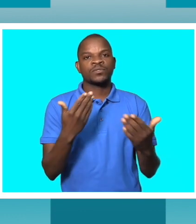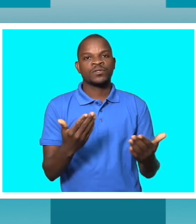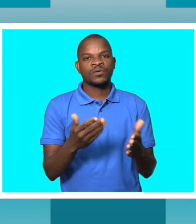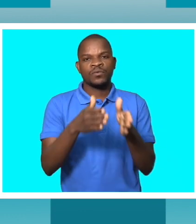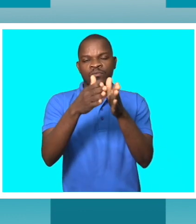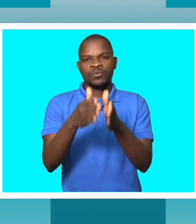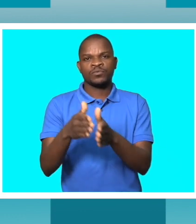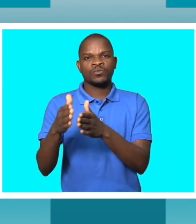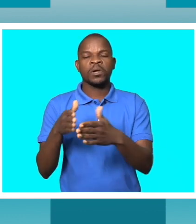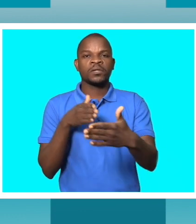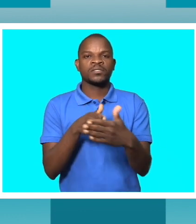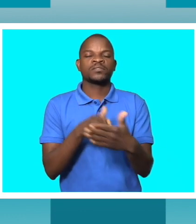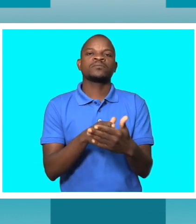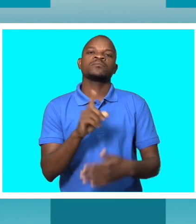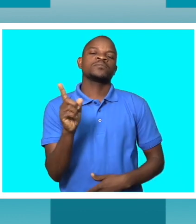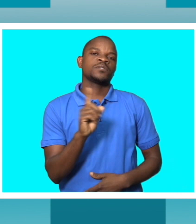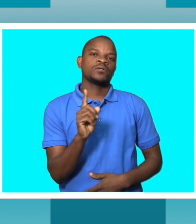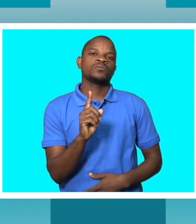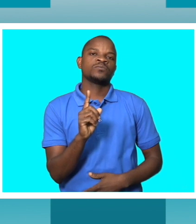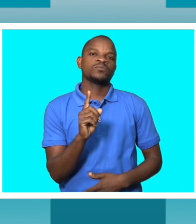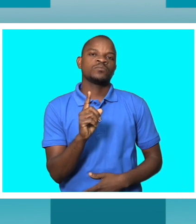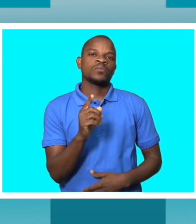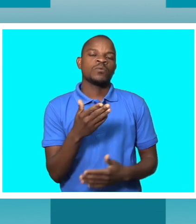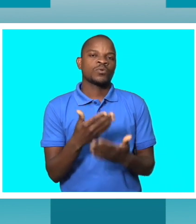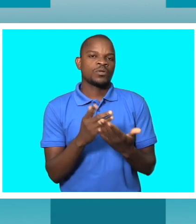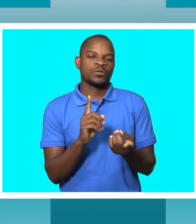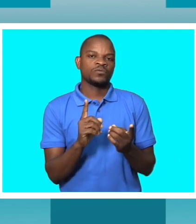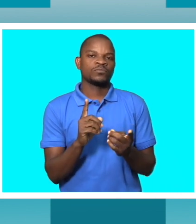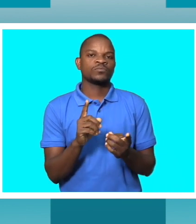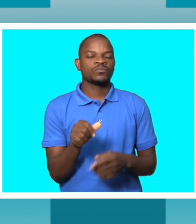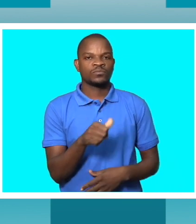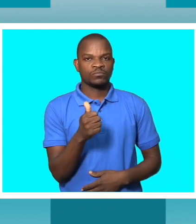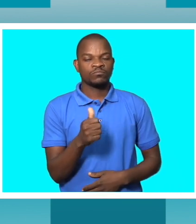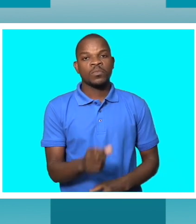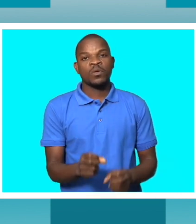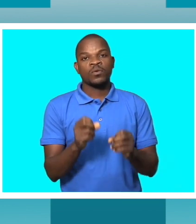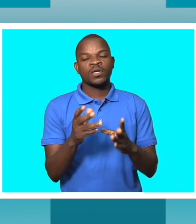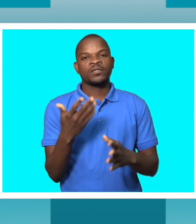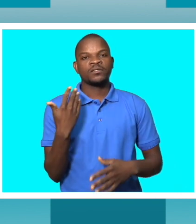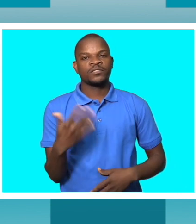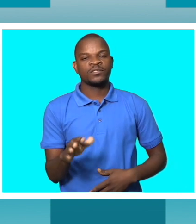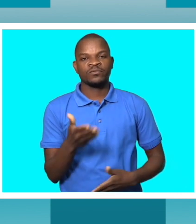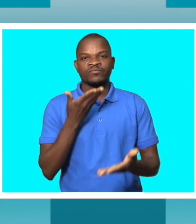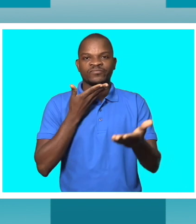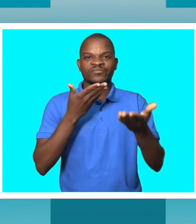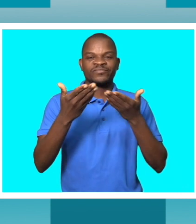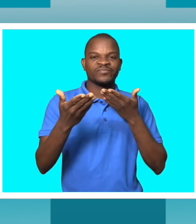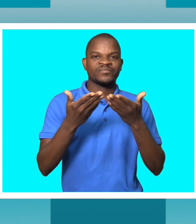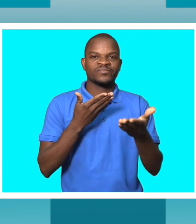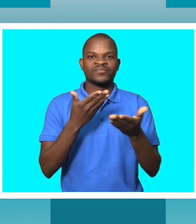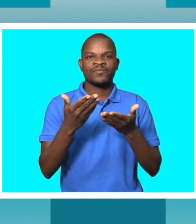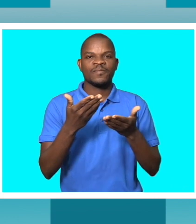pessoas não fiquem limitadas à situação em que puderem se encontrar. Foi assim que hoje